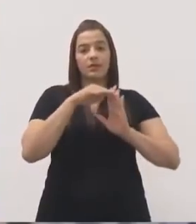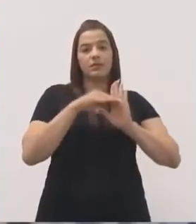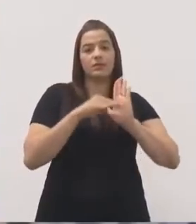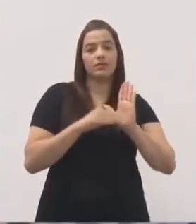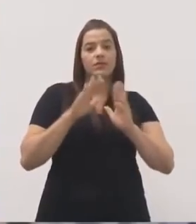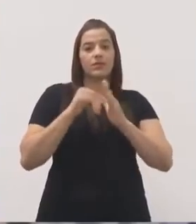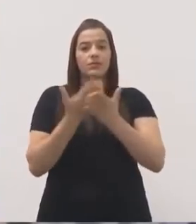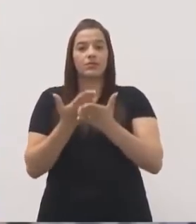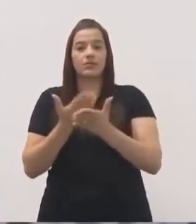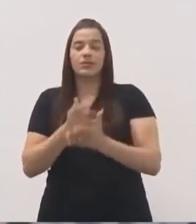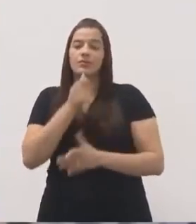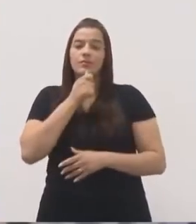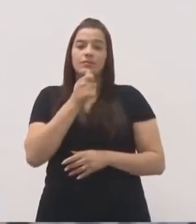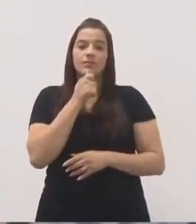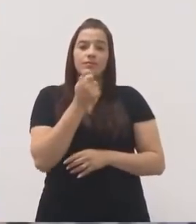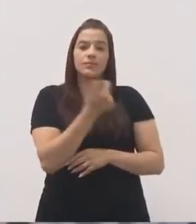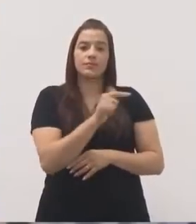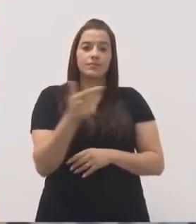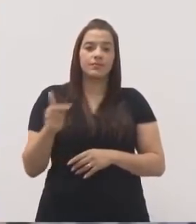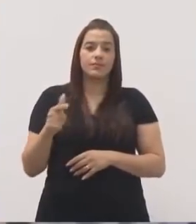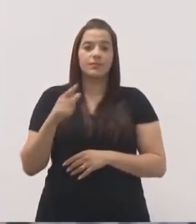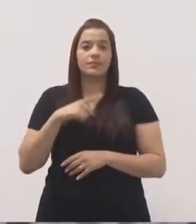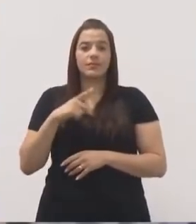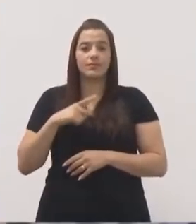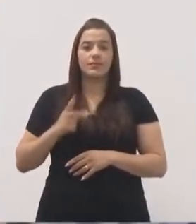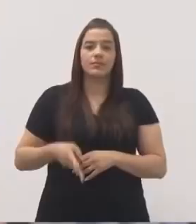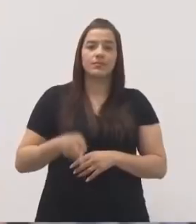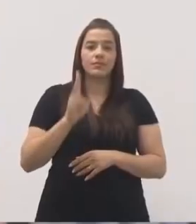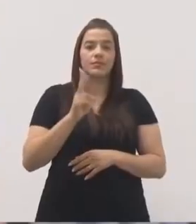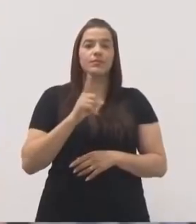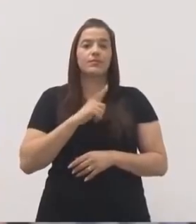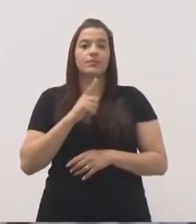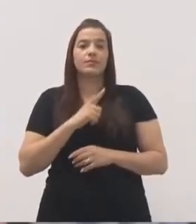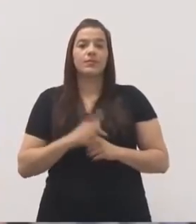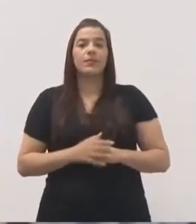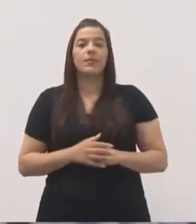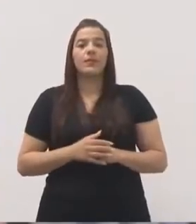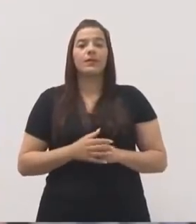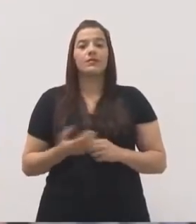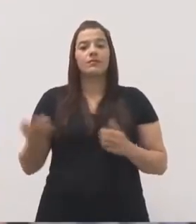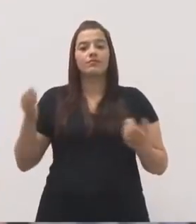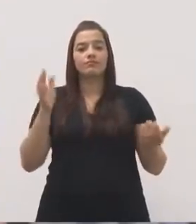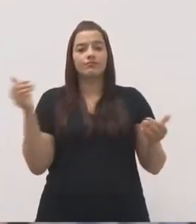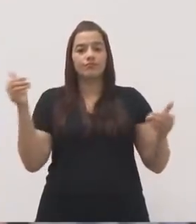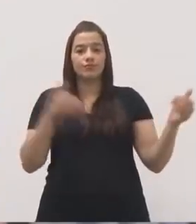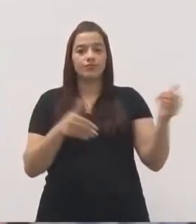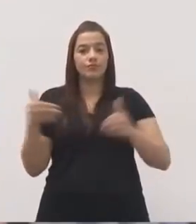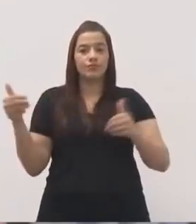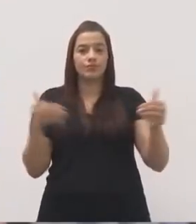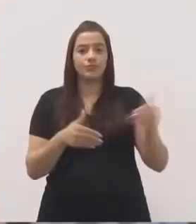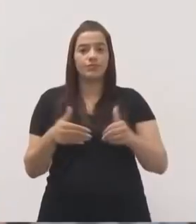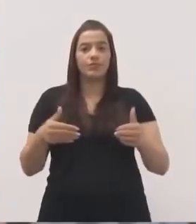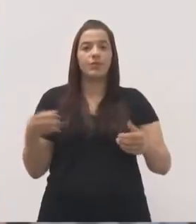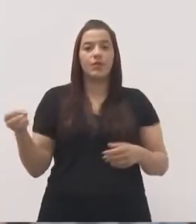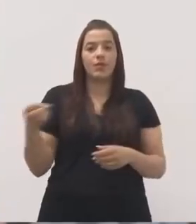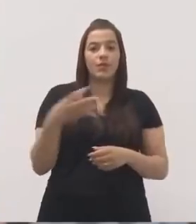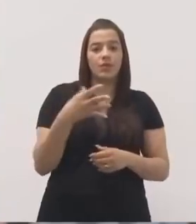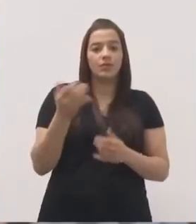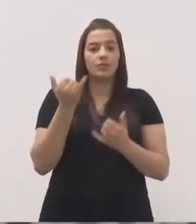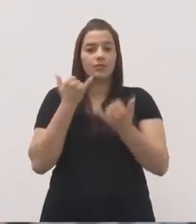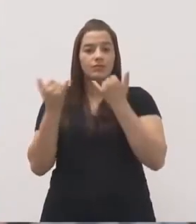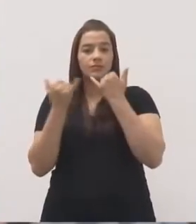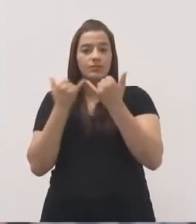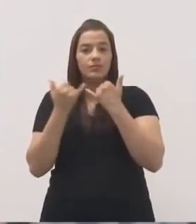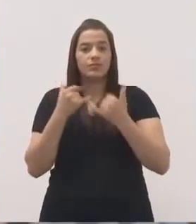ainda. Bastante coisa está em andamento. Então, conforme forem chegando novas informações, nós também vamos alimentando a rede